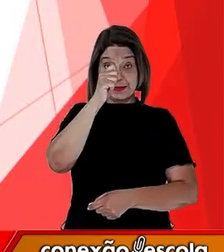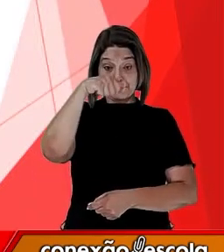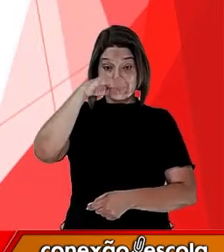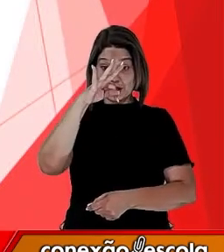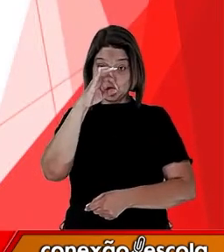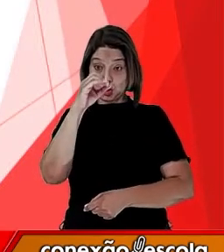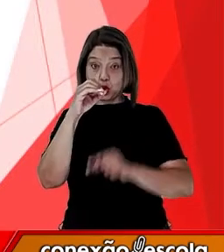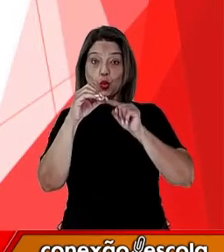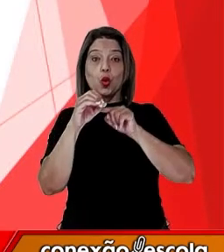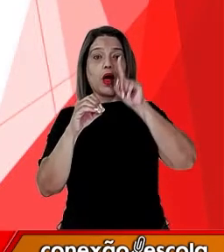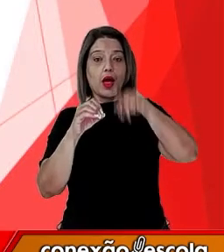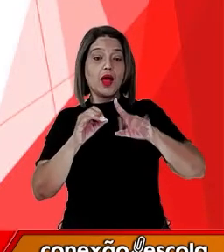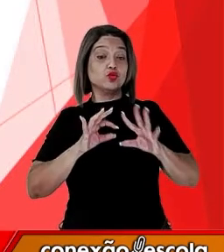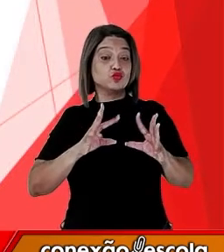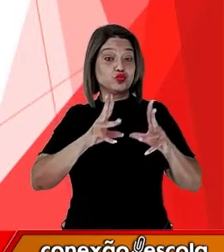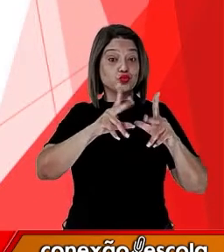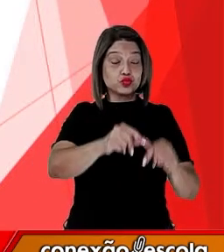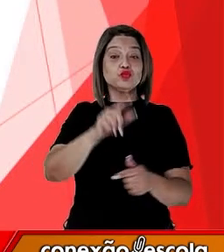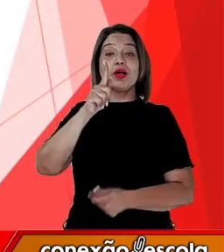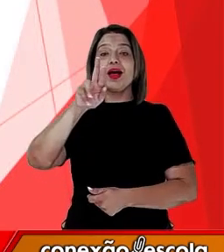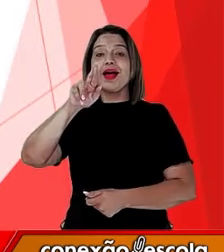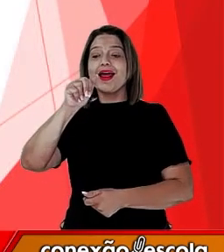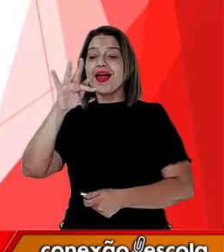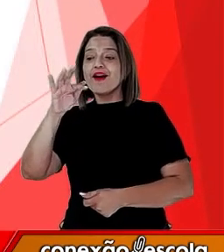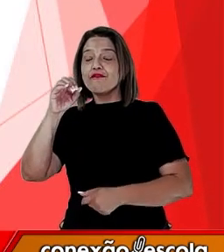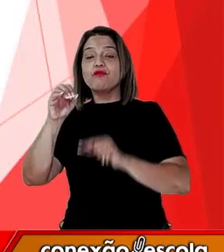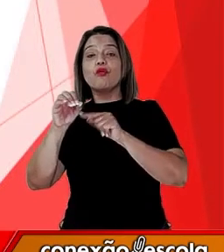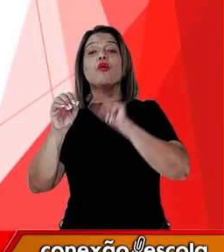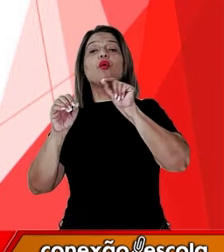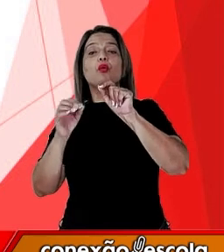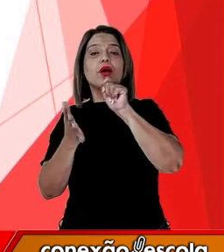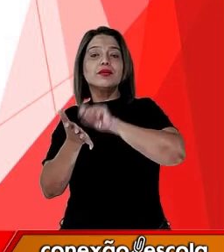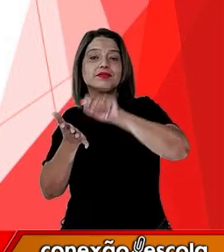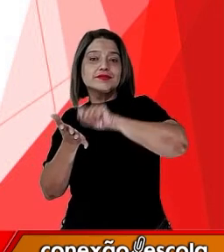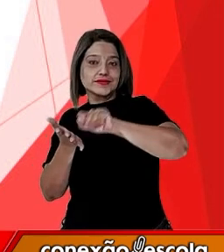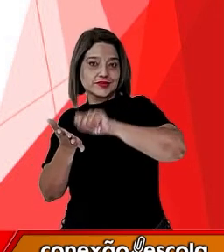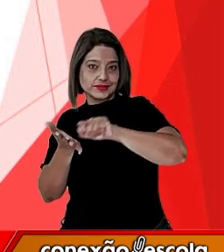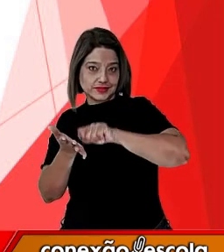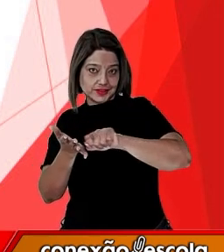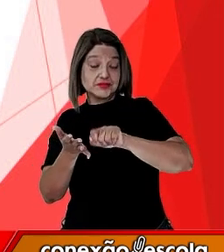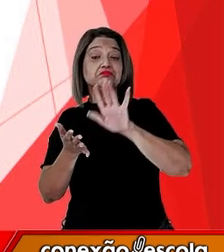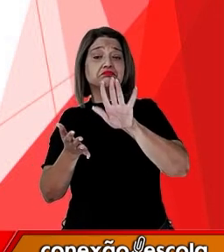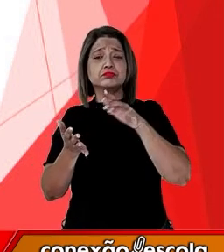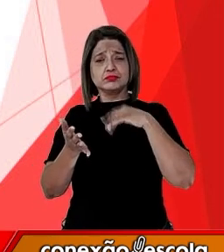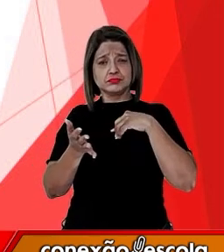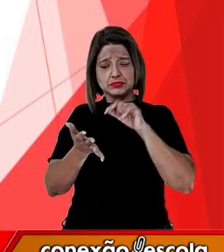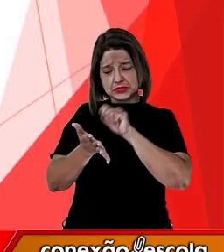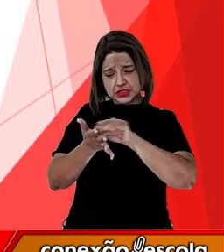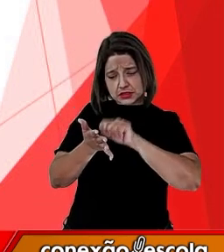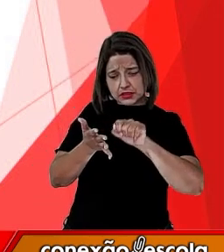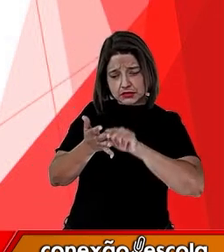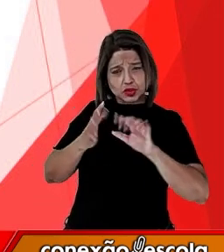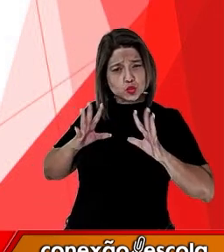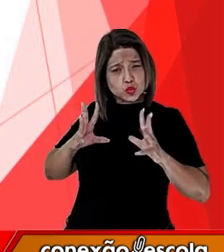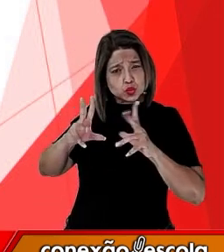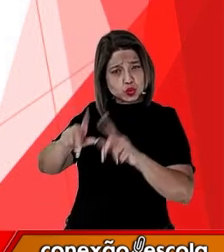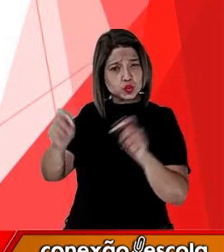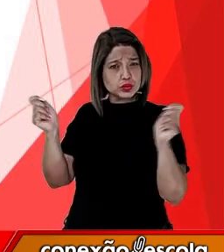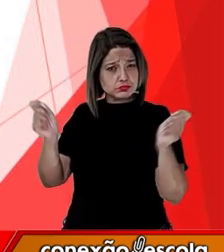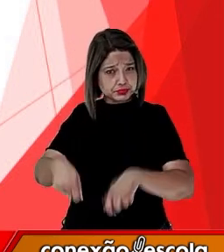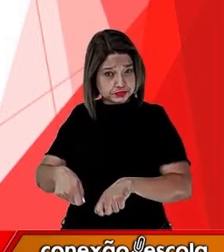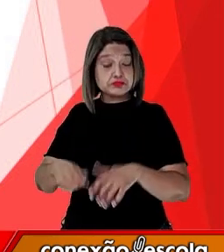dizer tudo, e grafo, que significa escrever. Escrever tudo, né? Ele